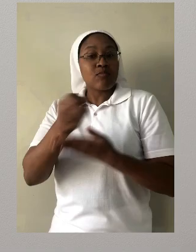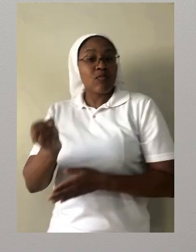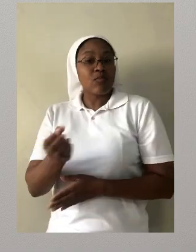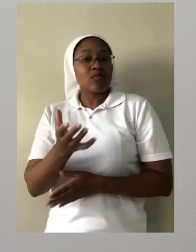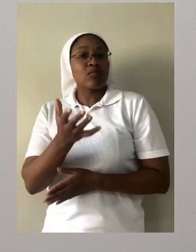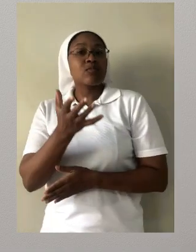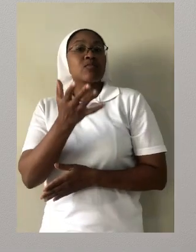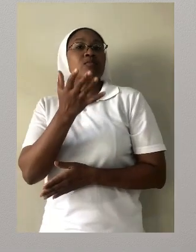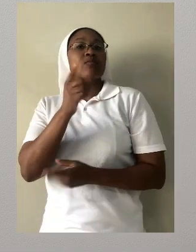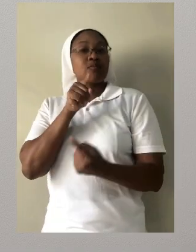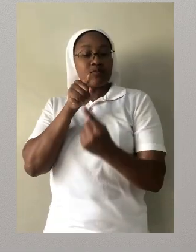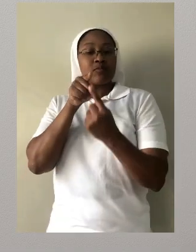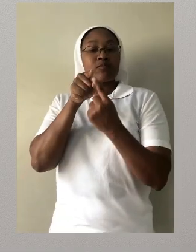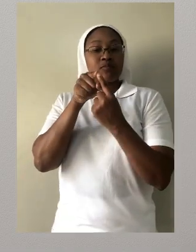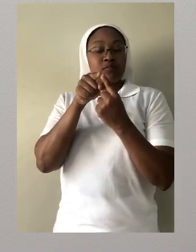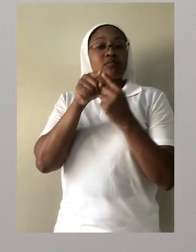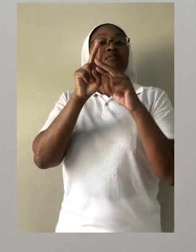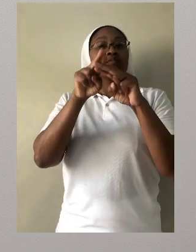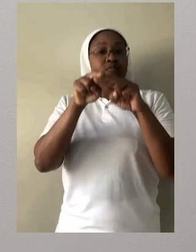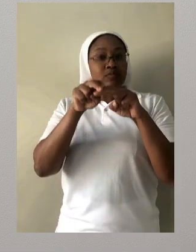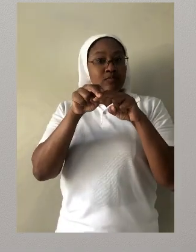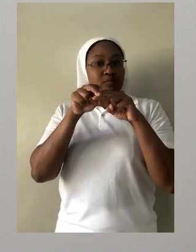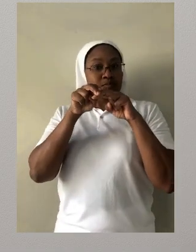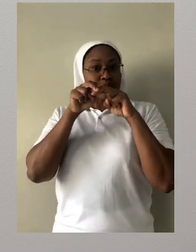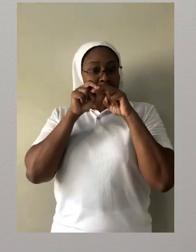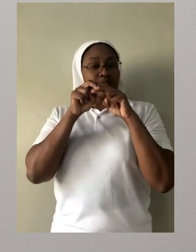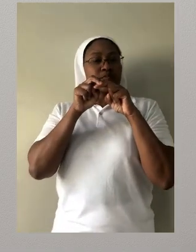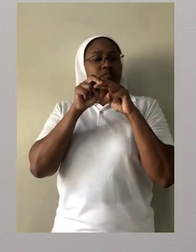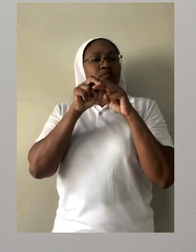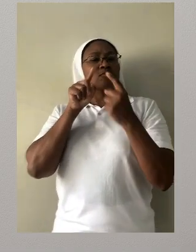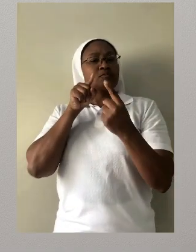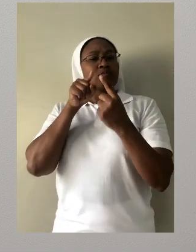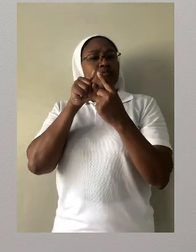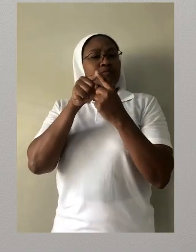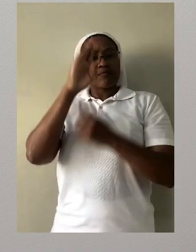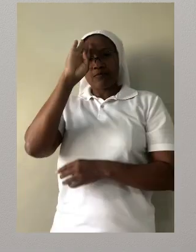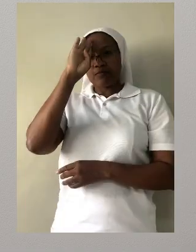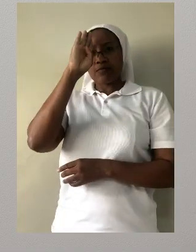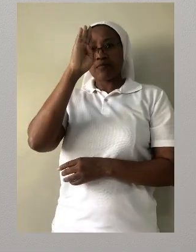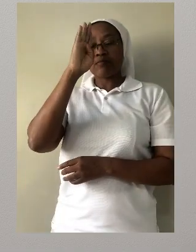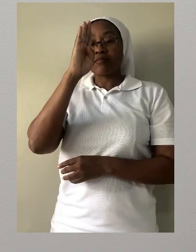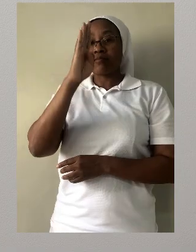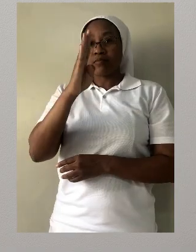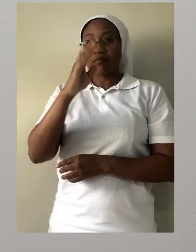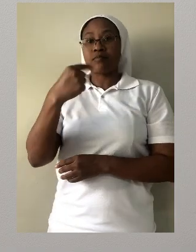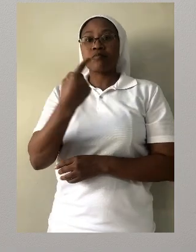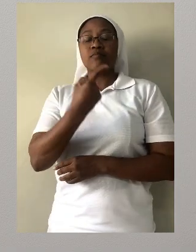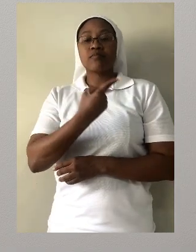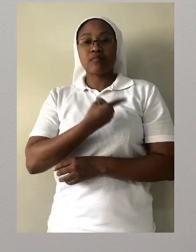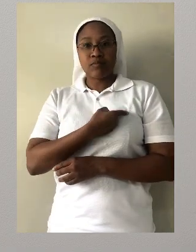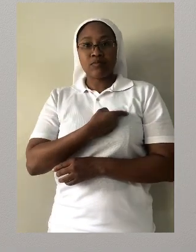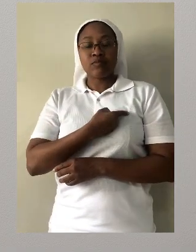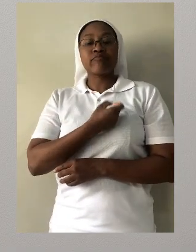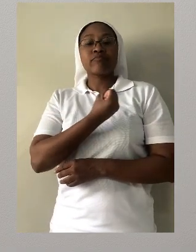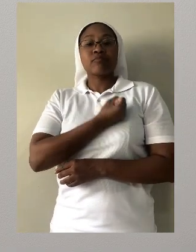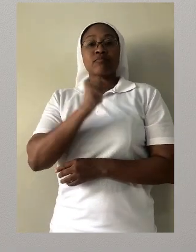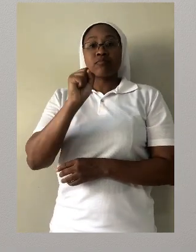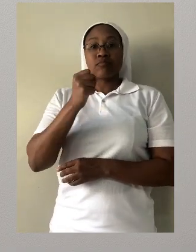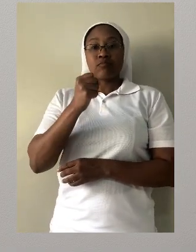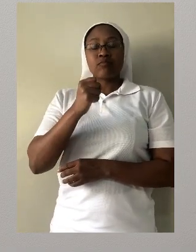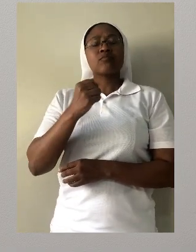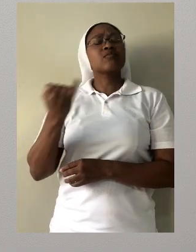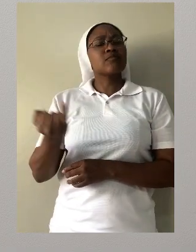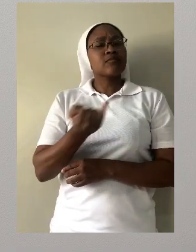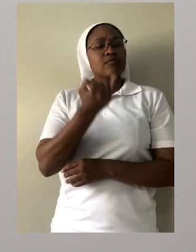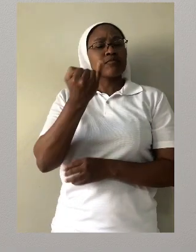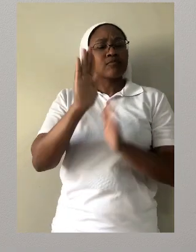um novo horizonte e, desta forma, o rumo decisivo. Evangelii Gaudium, número 8. O mais